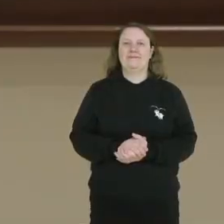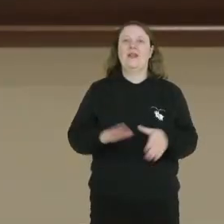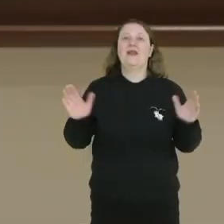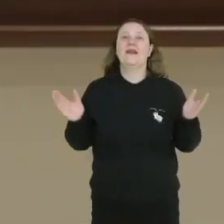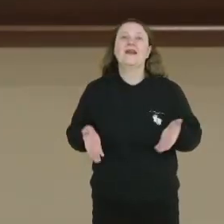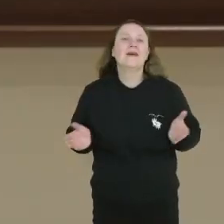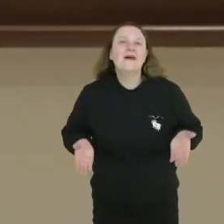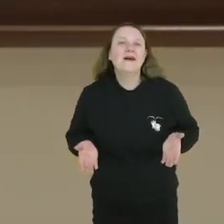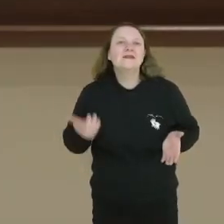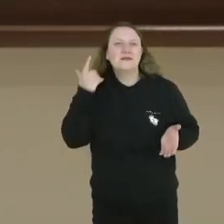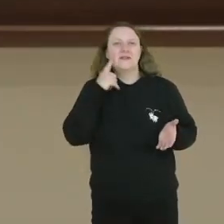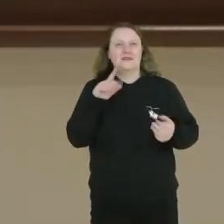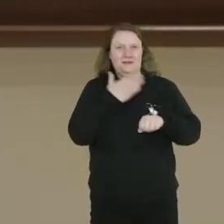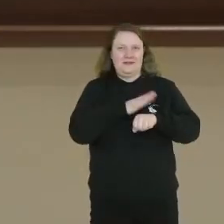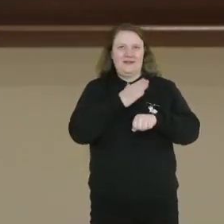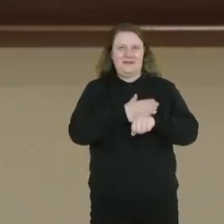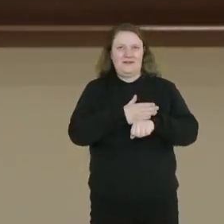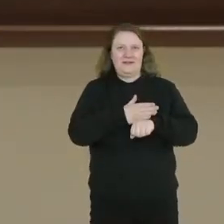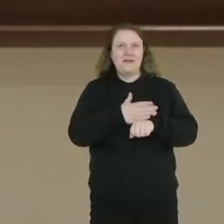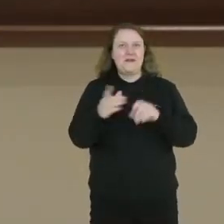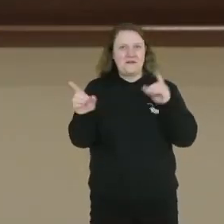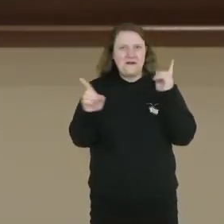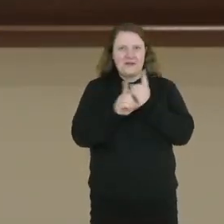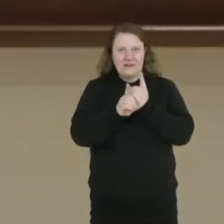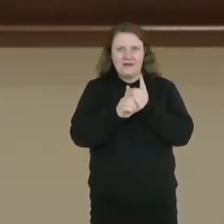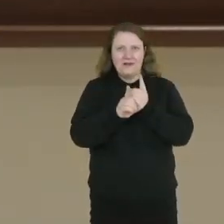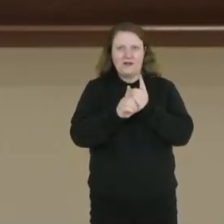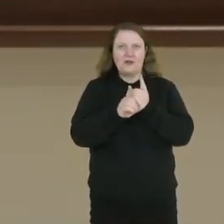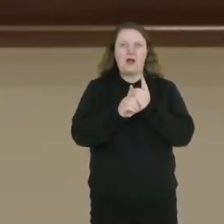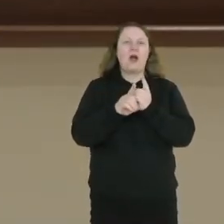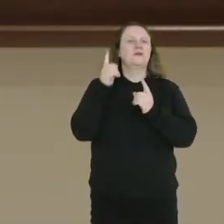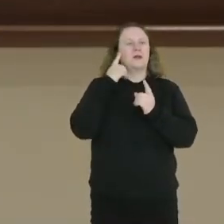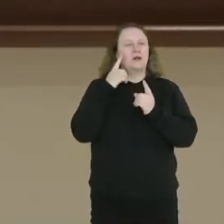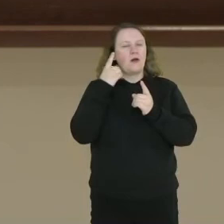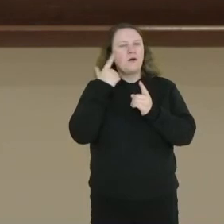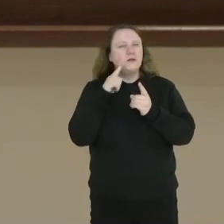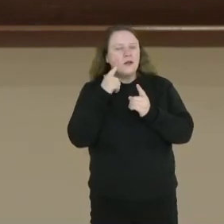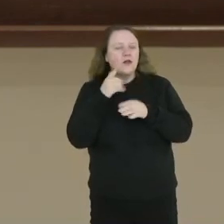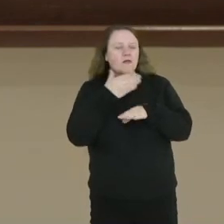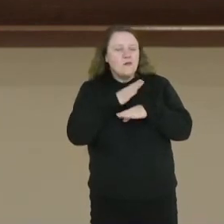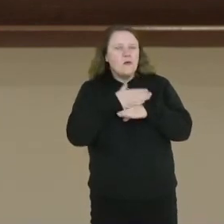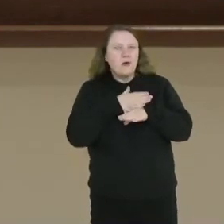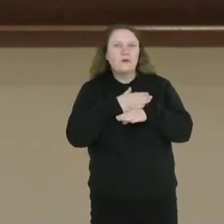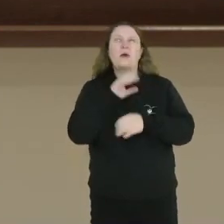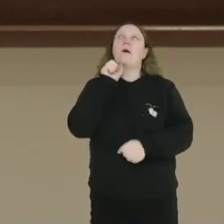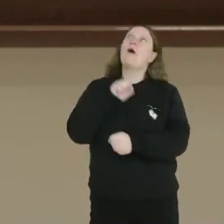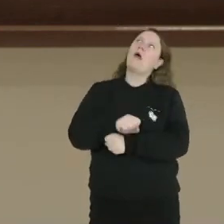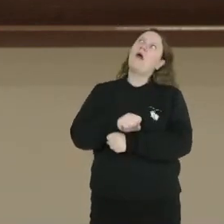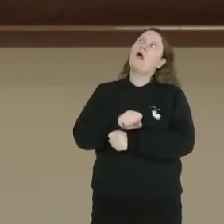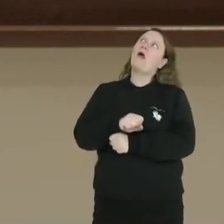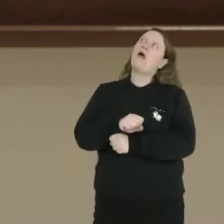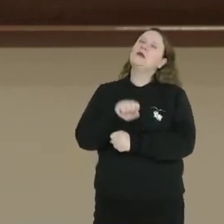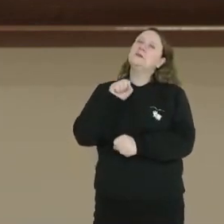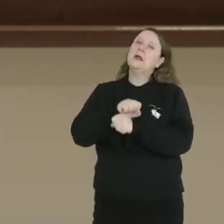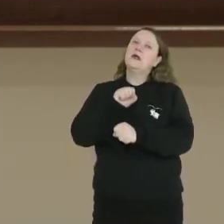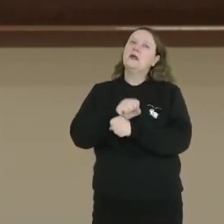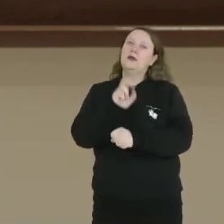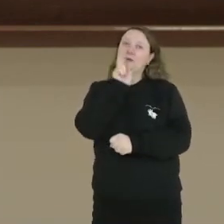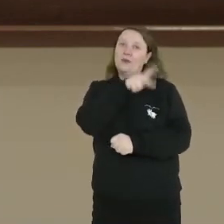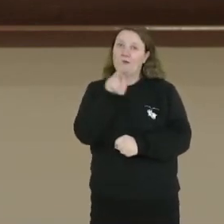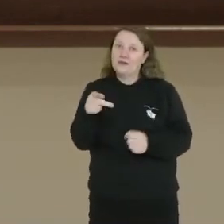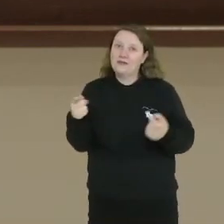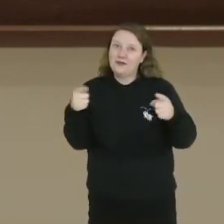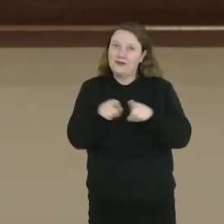E agora? Conseguiu? Deu certo? Fez alguma coisa? Não ficou parado aí me esperando, né? Ó,